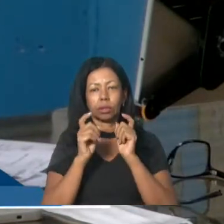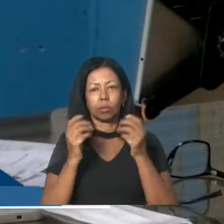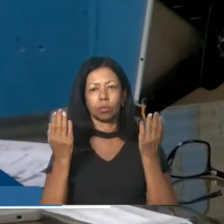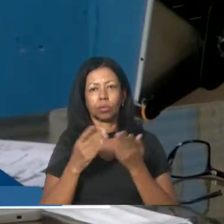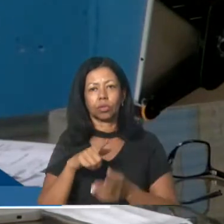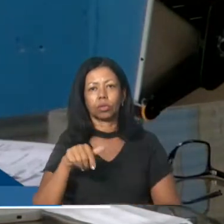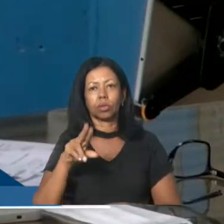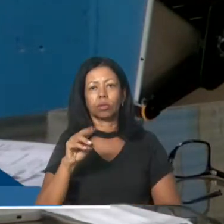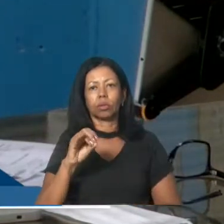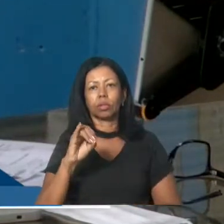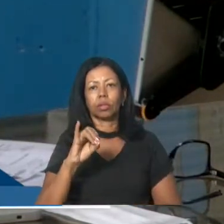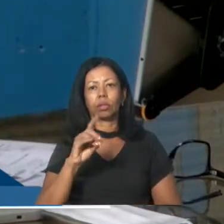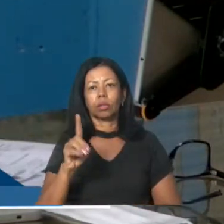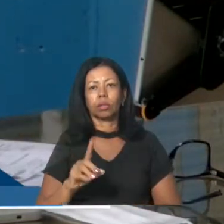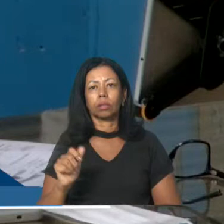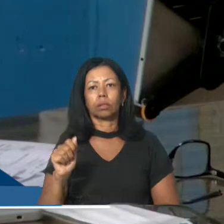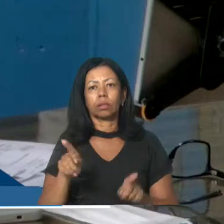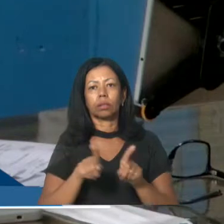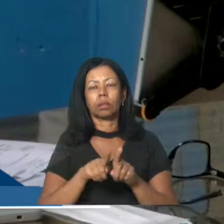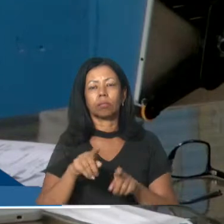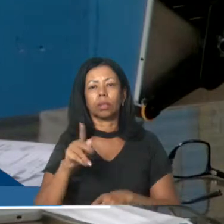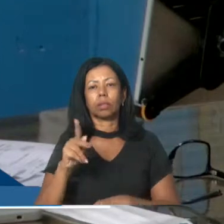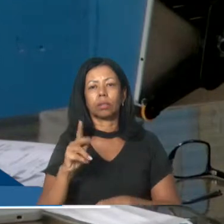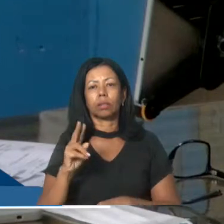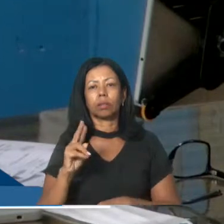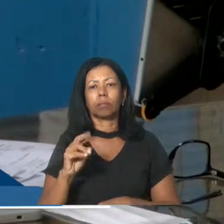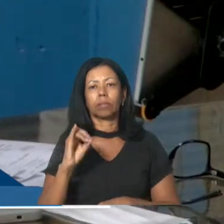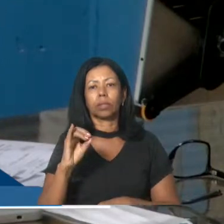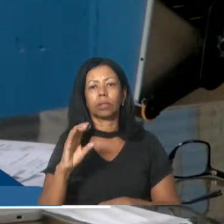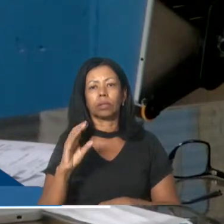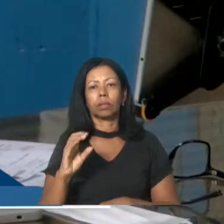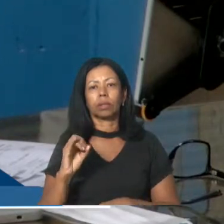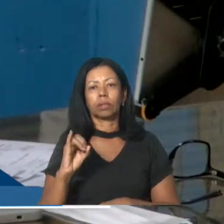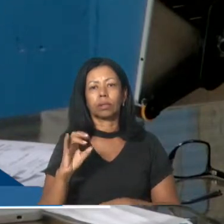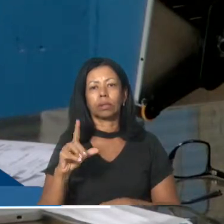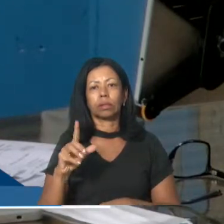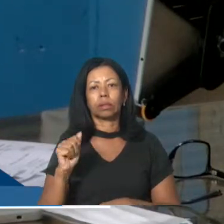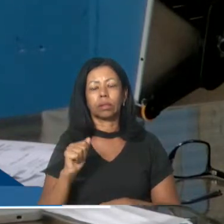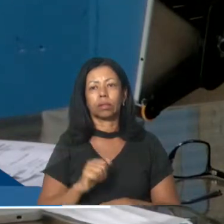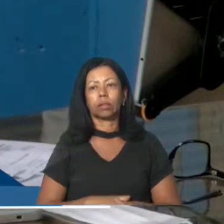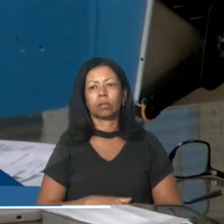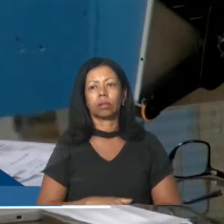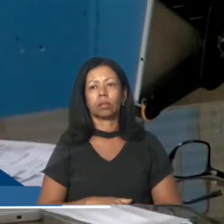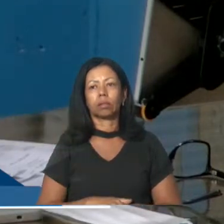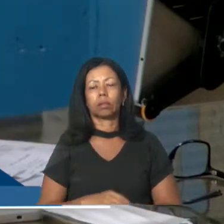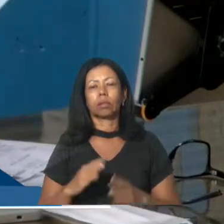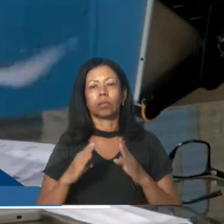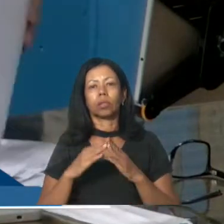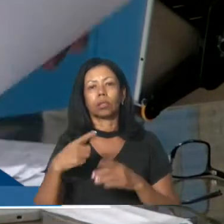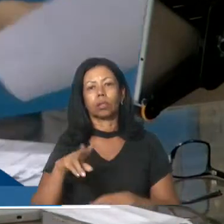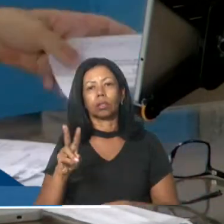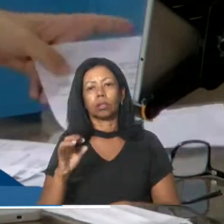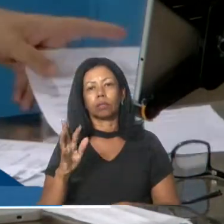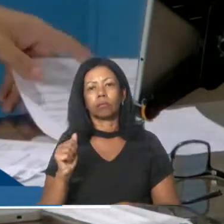Luísa e a Priscila. Luísa, moradora da Vila Natal, Priscila, moradora da Vila Esperança. Eu me compadeço com